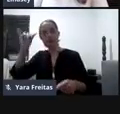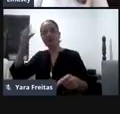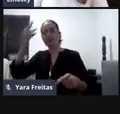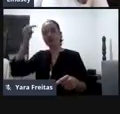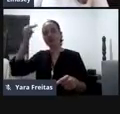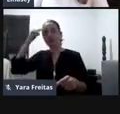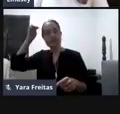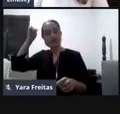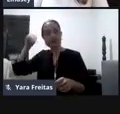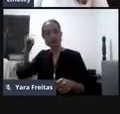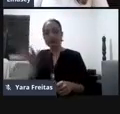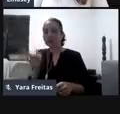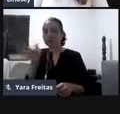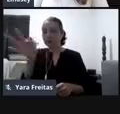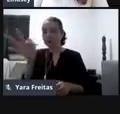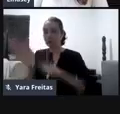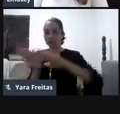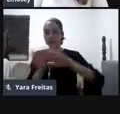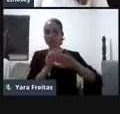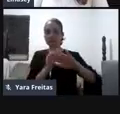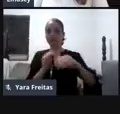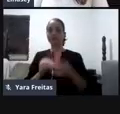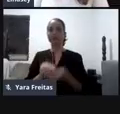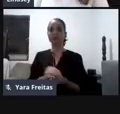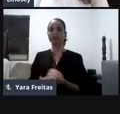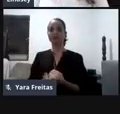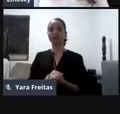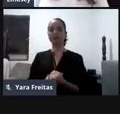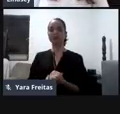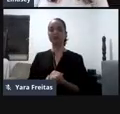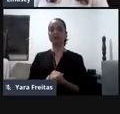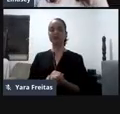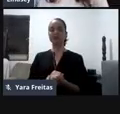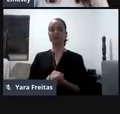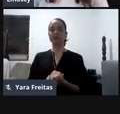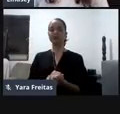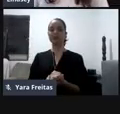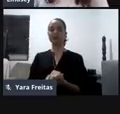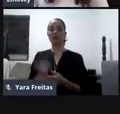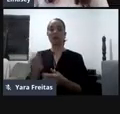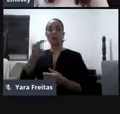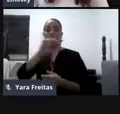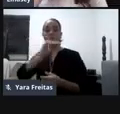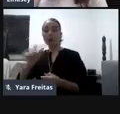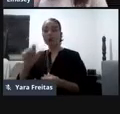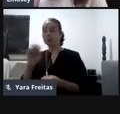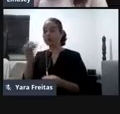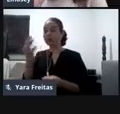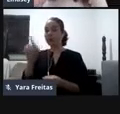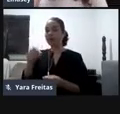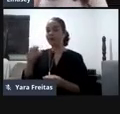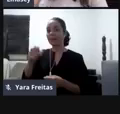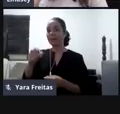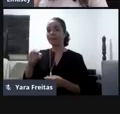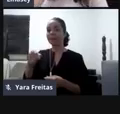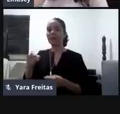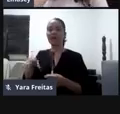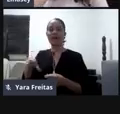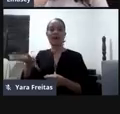O outro fator é a perda